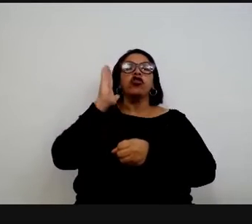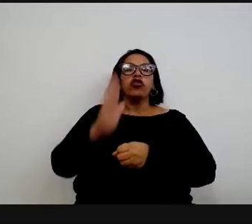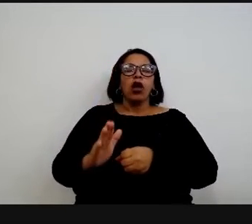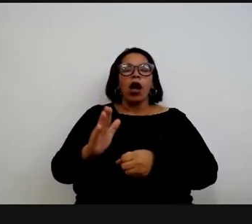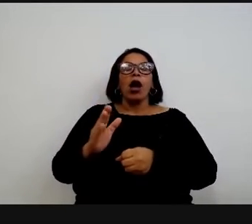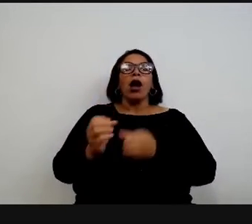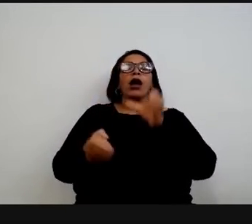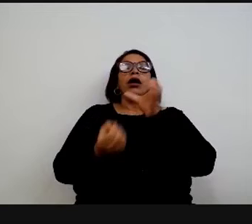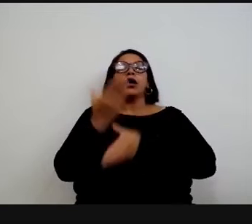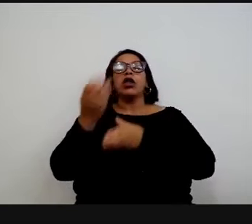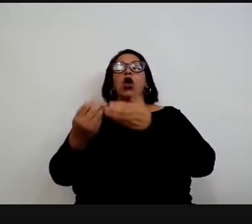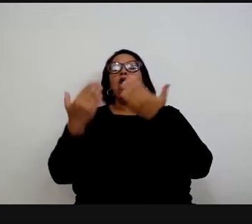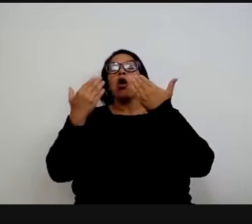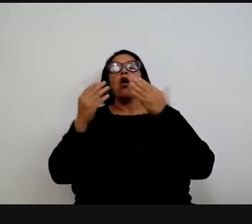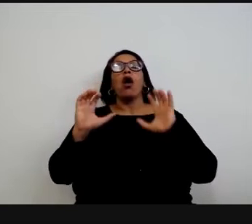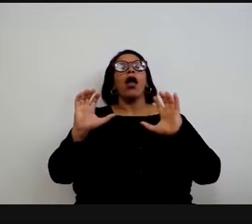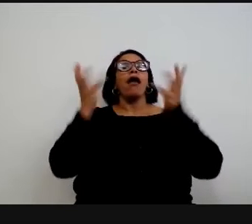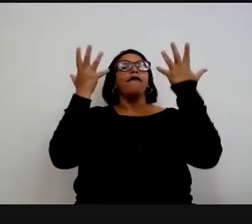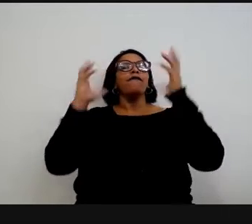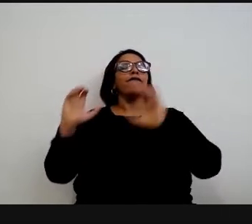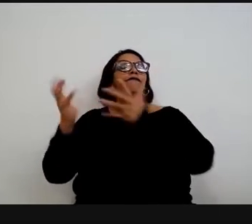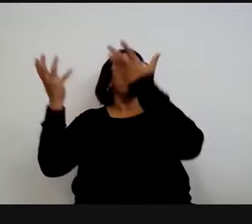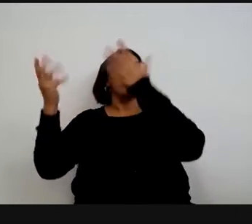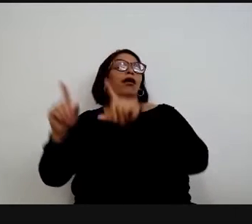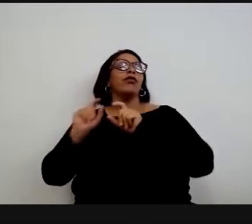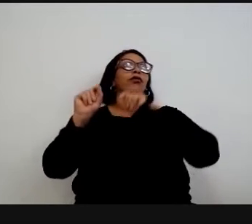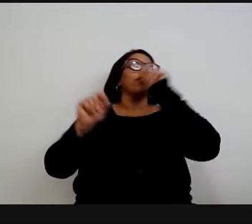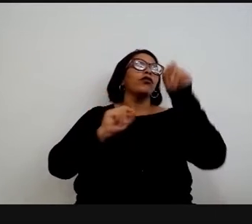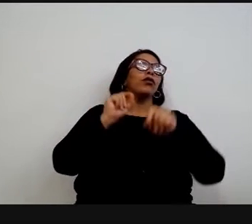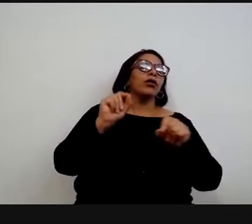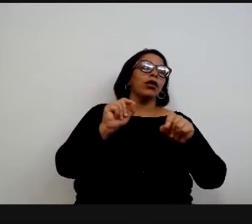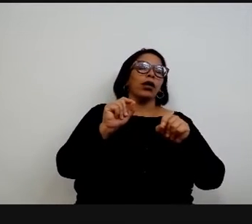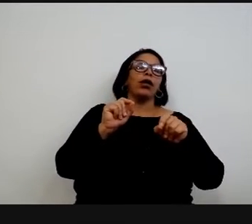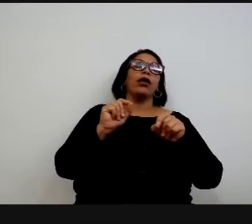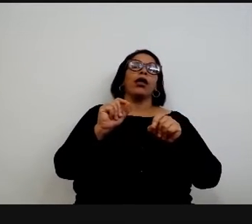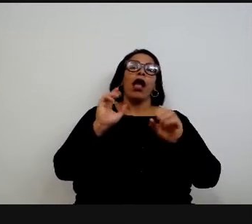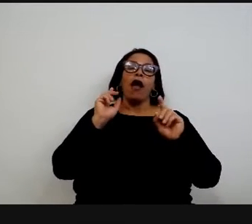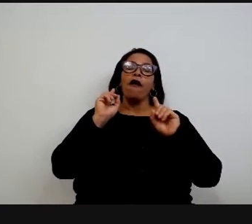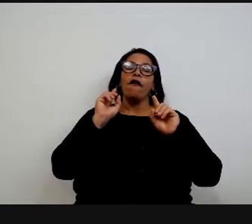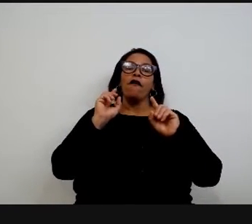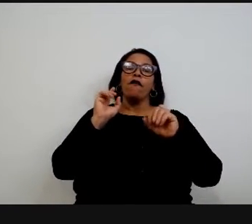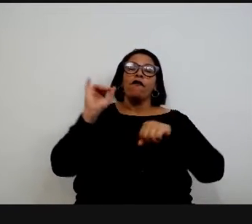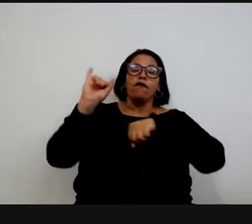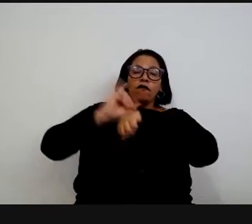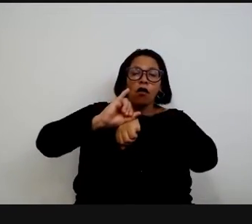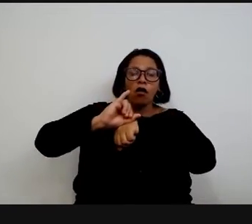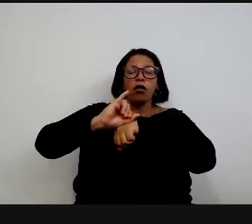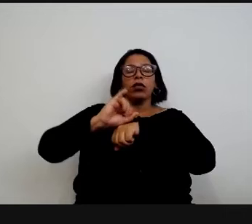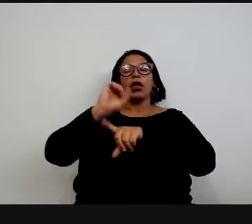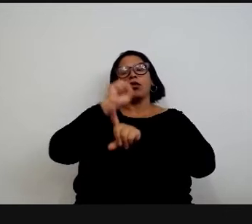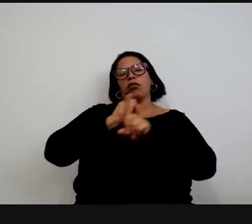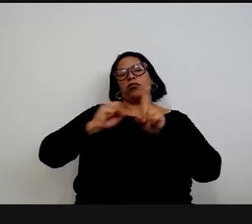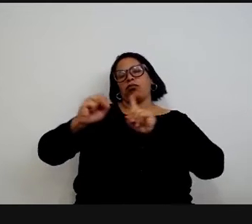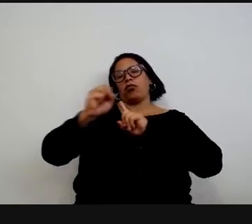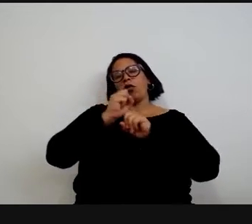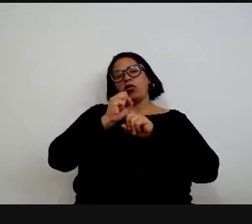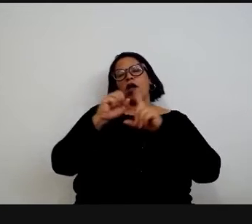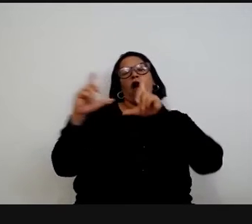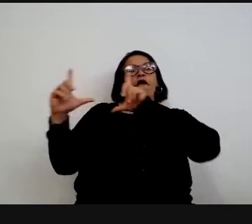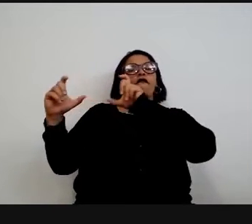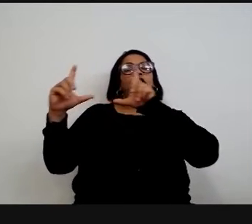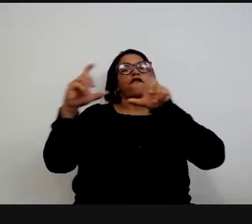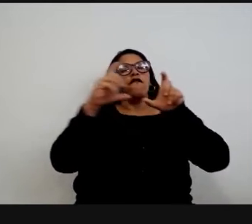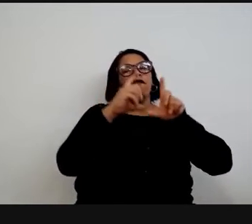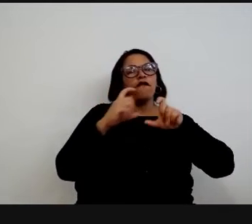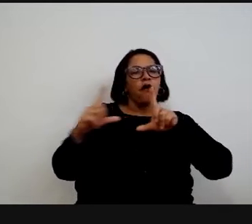já inauguramos 3 exposições, que são exposições muito voltadas para a área social. Foram 3 exposições